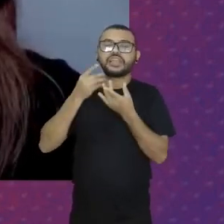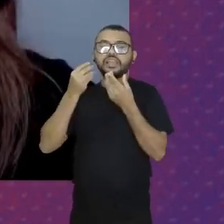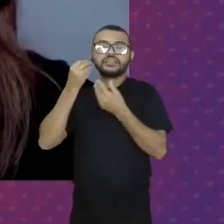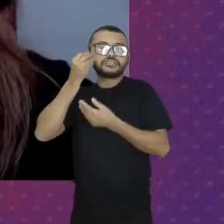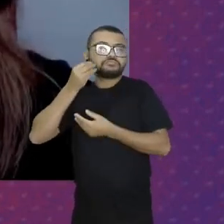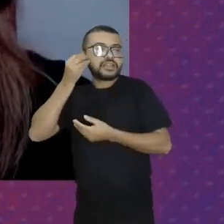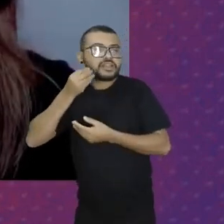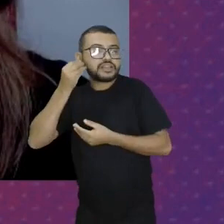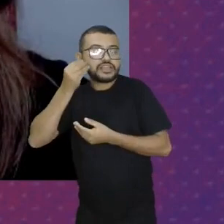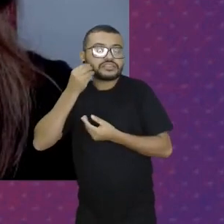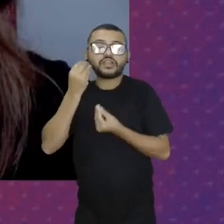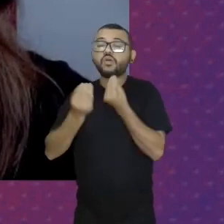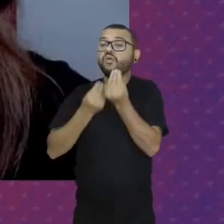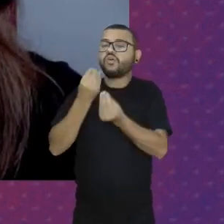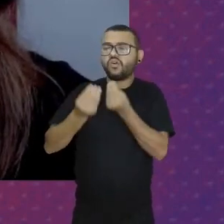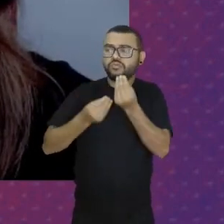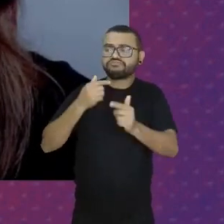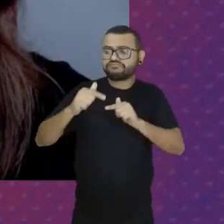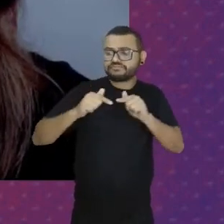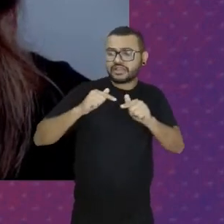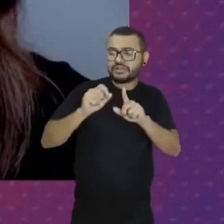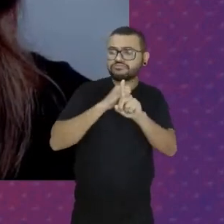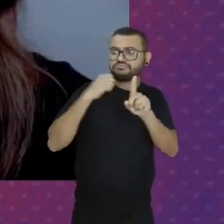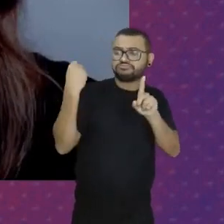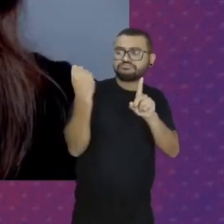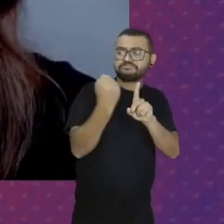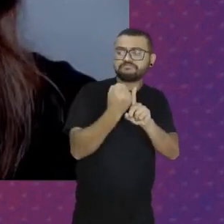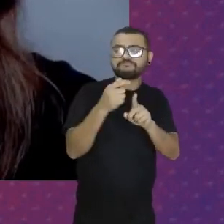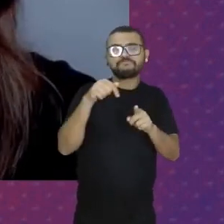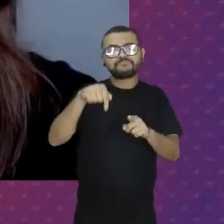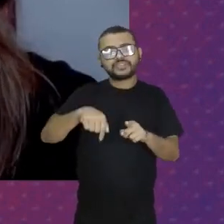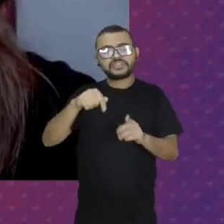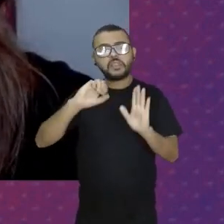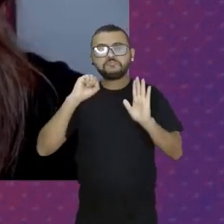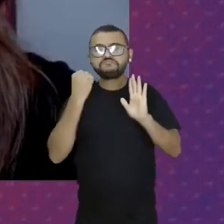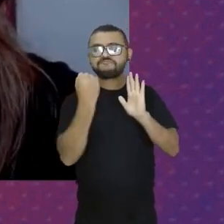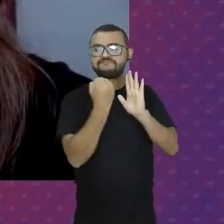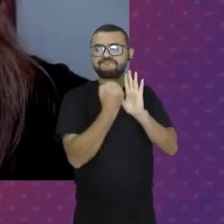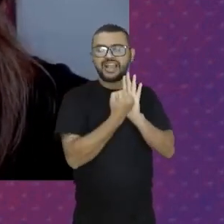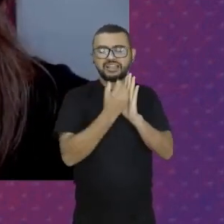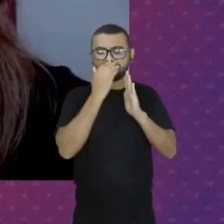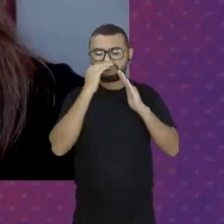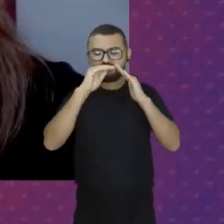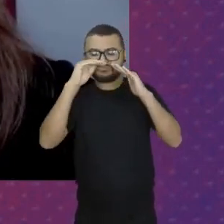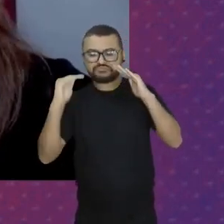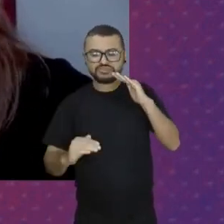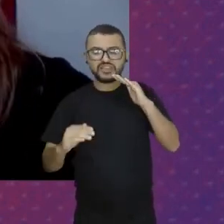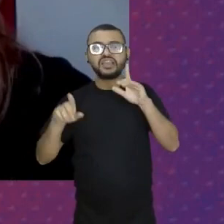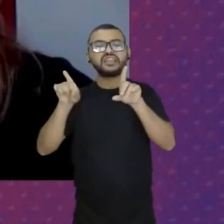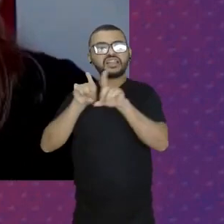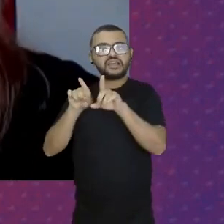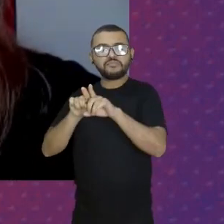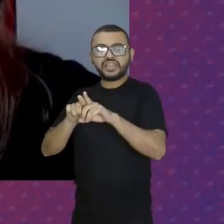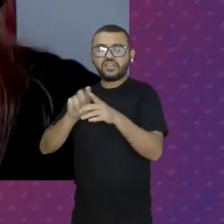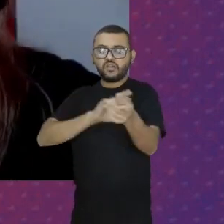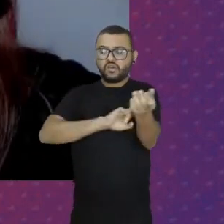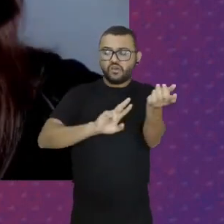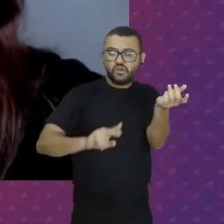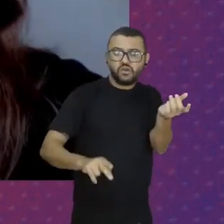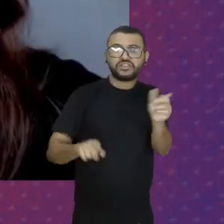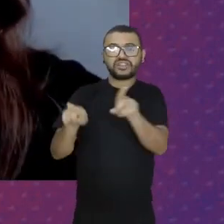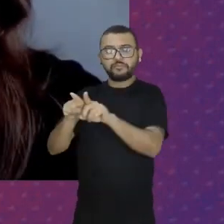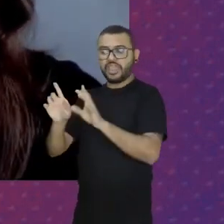experiência, né? Essa prática social que é marcada pela desigualdade, principalmente de raça e de